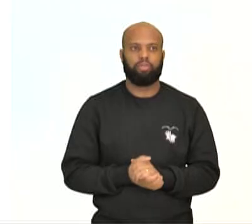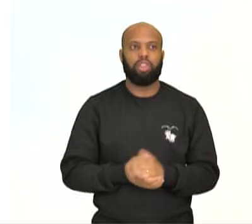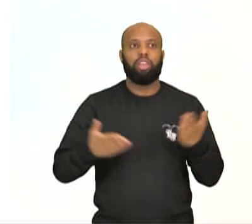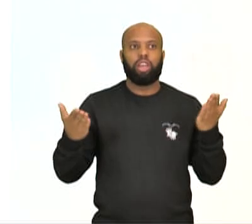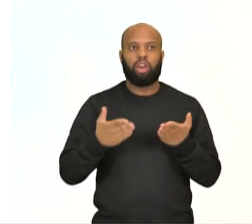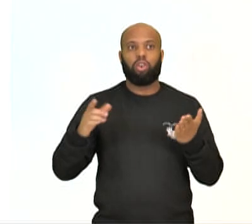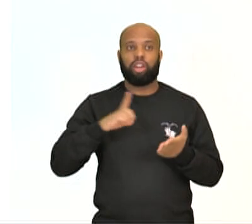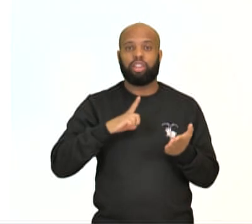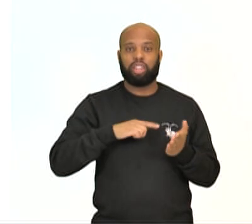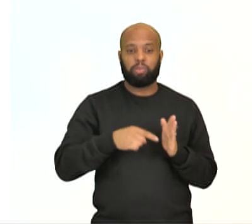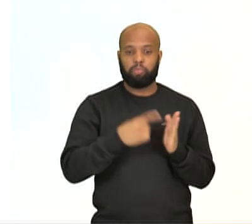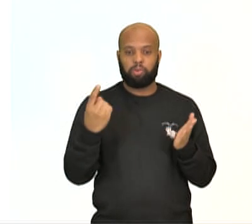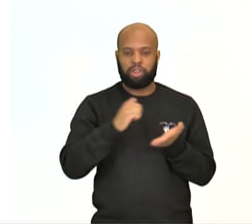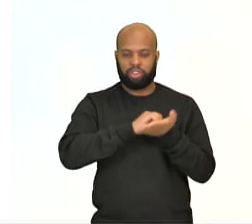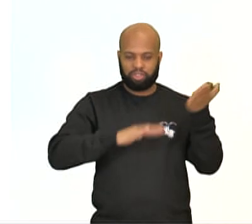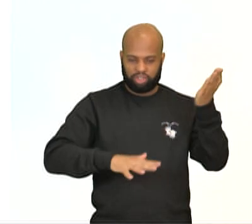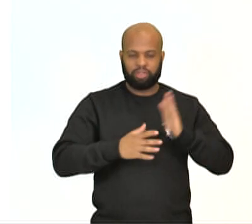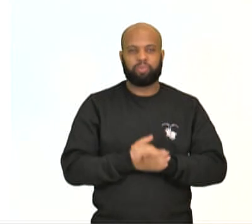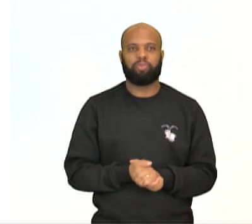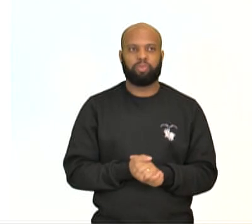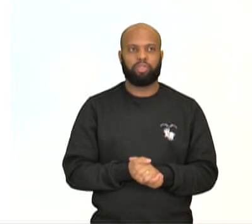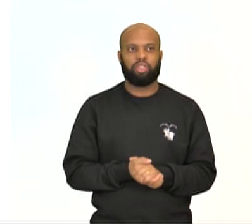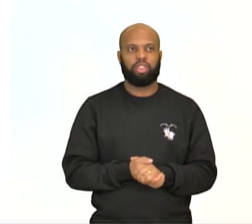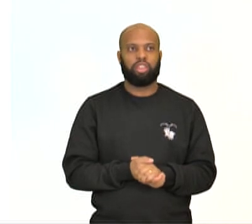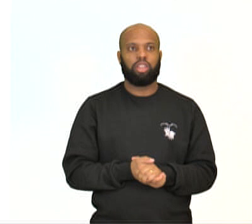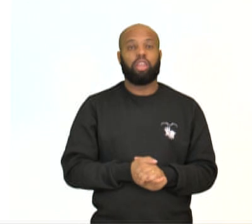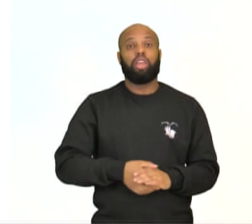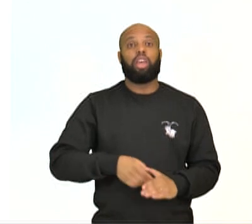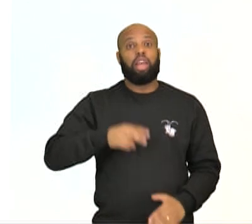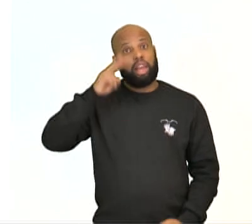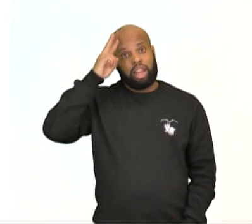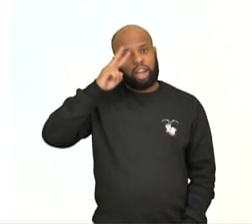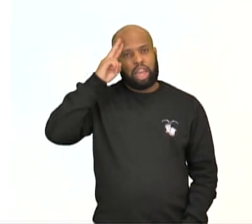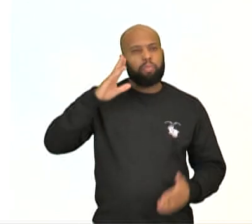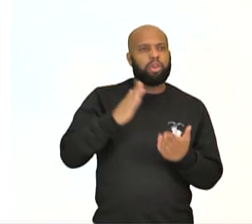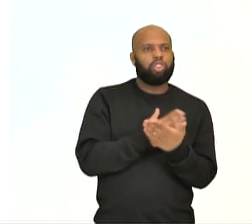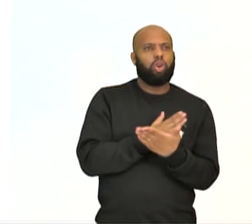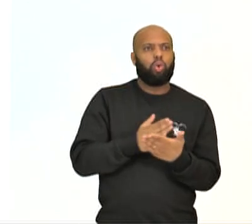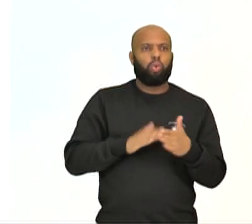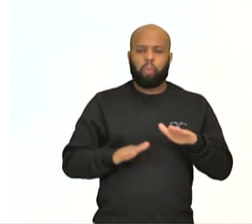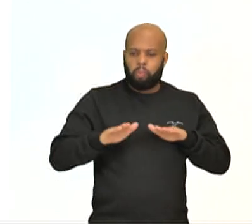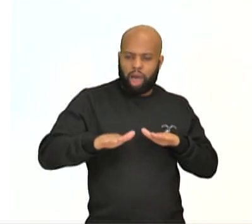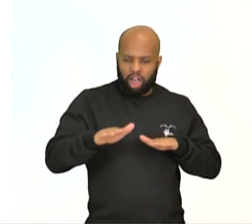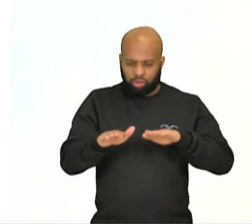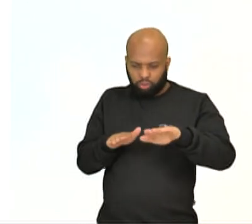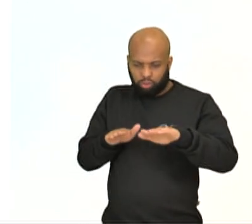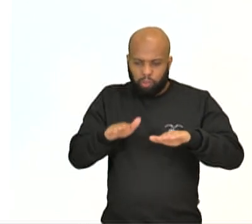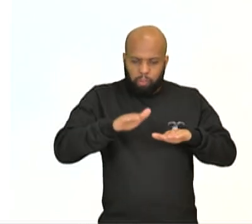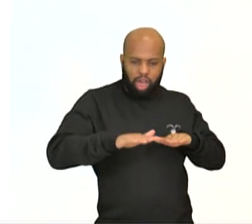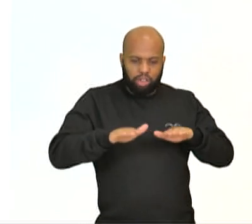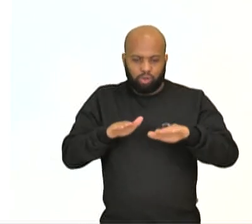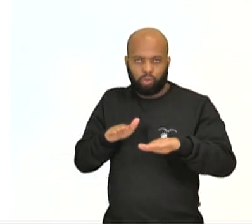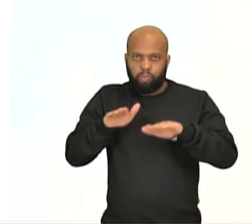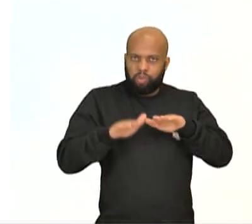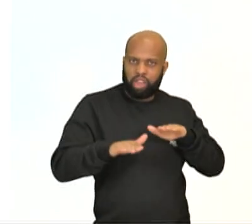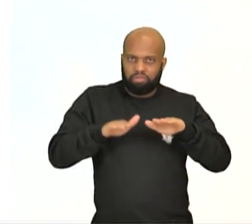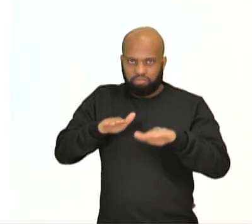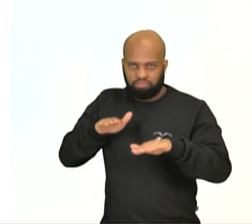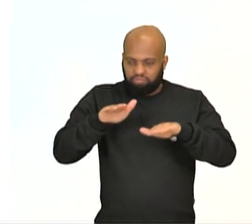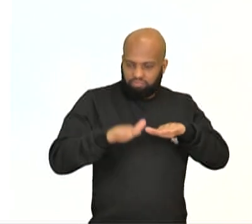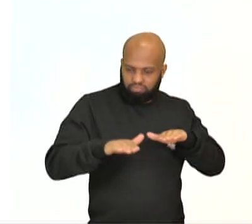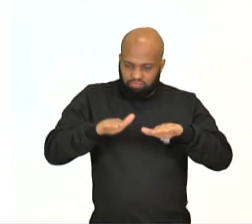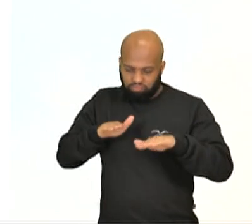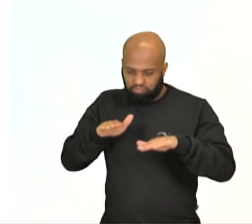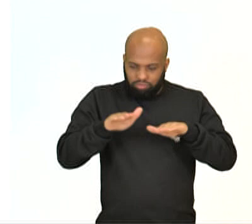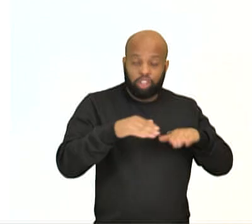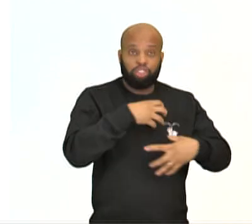a gente chega no nosso primeiro exercício. Lembre-se de um passo de dança que você sabia executar. Então você vai tentar lembrar um passo